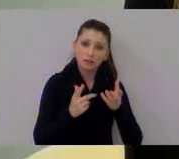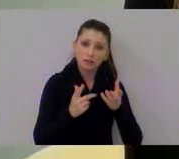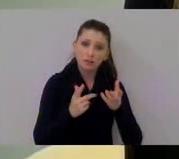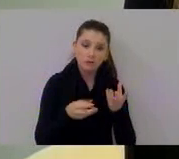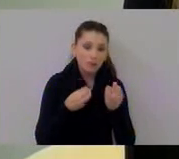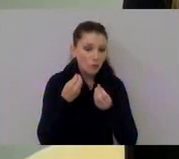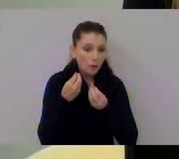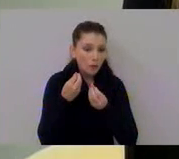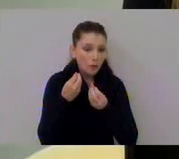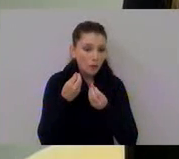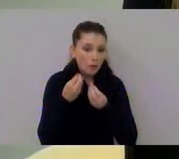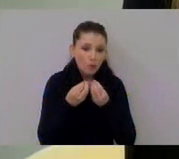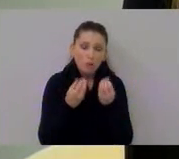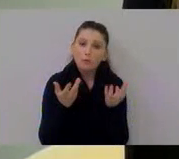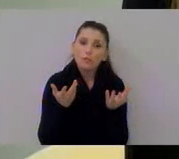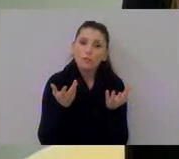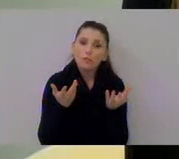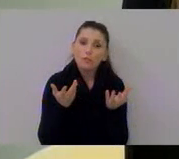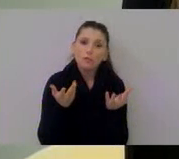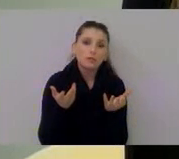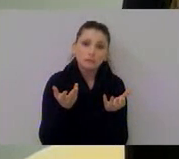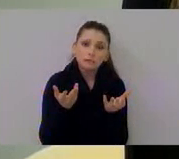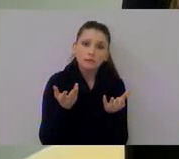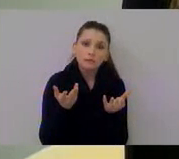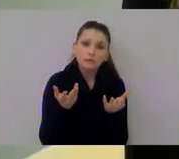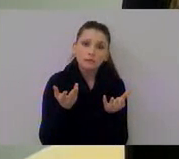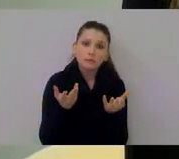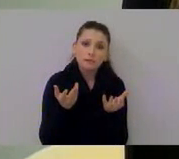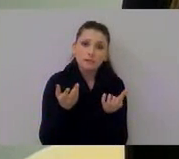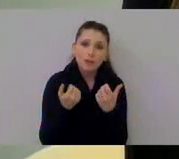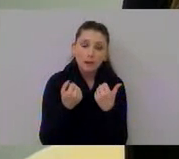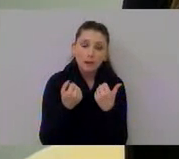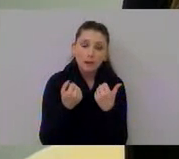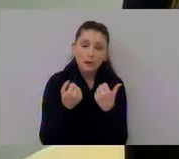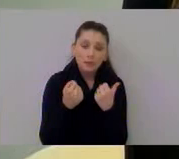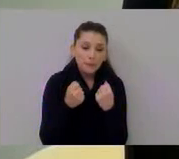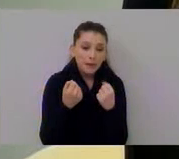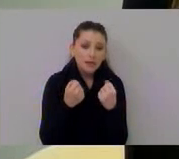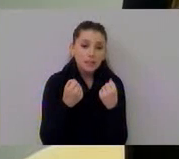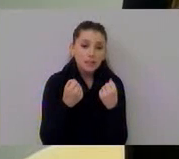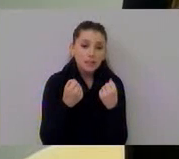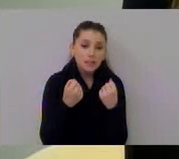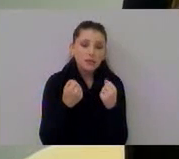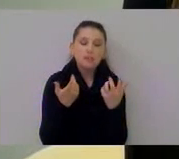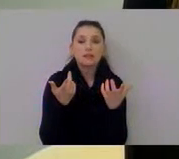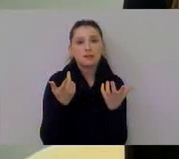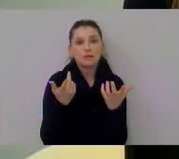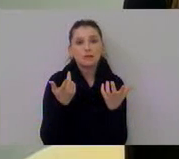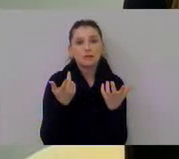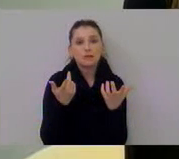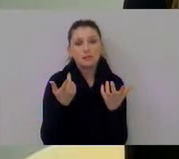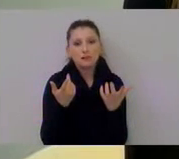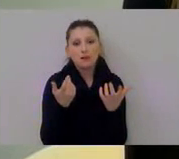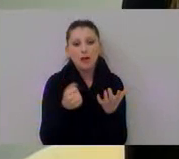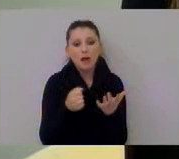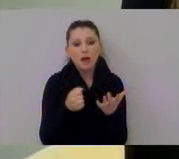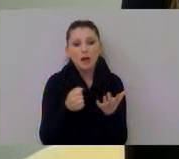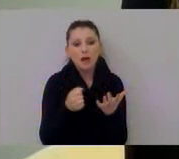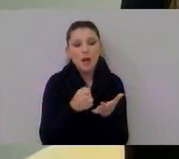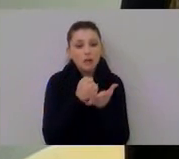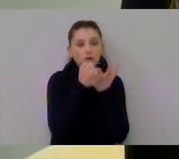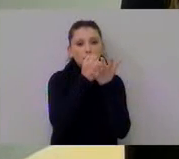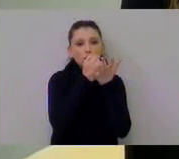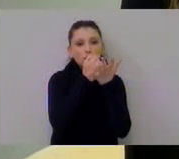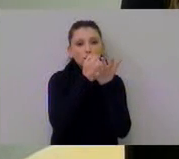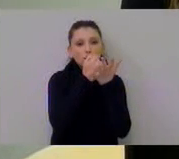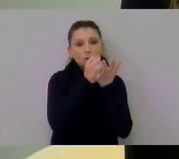se investisse ali, muito dos danos teriam sido diminuídos.